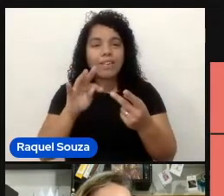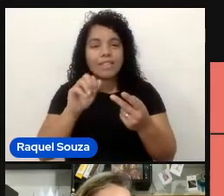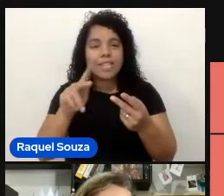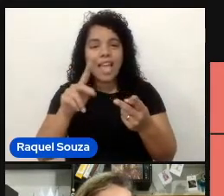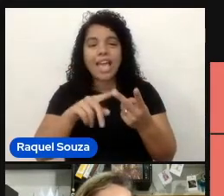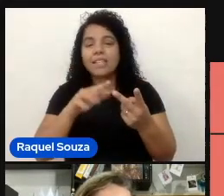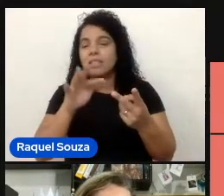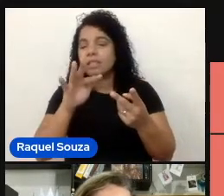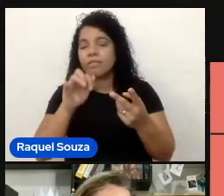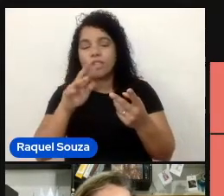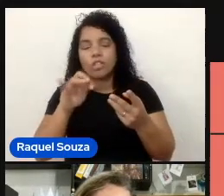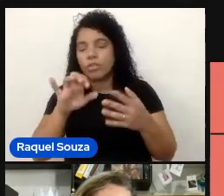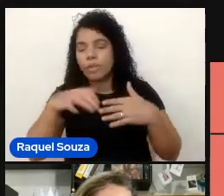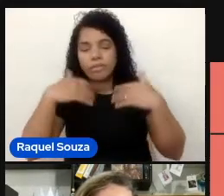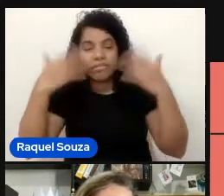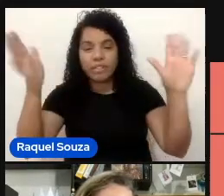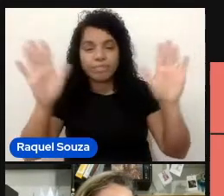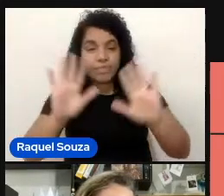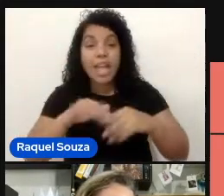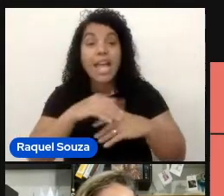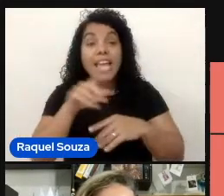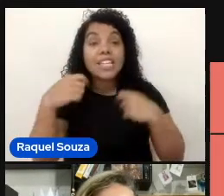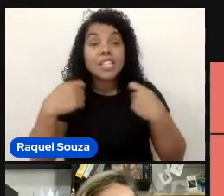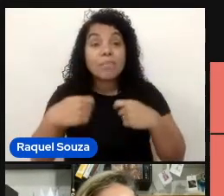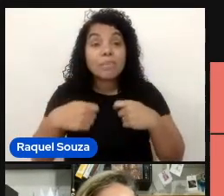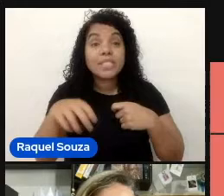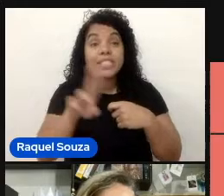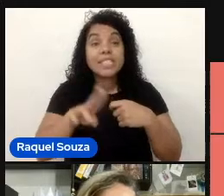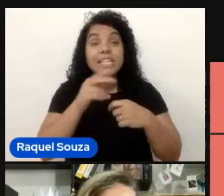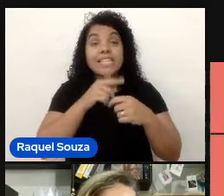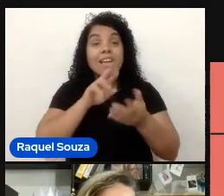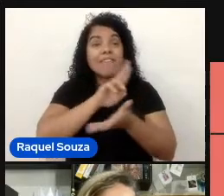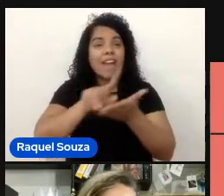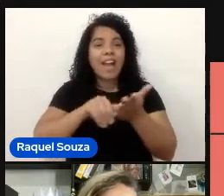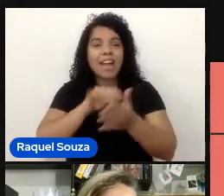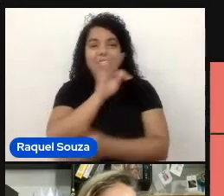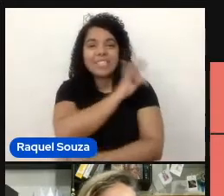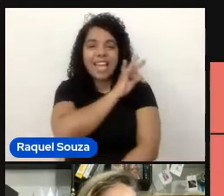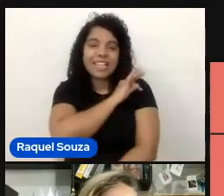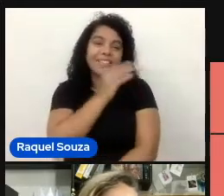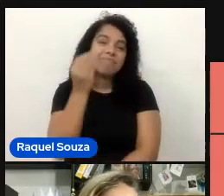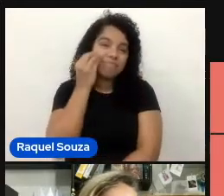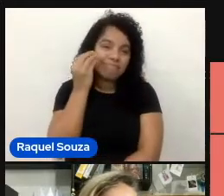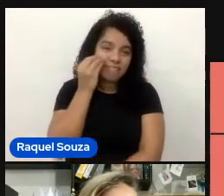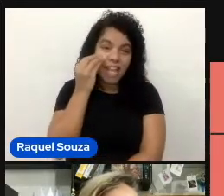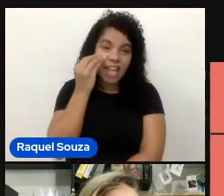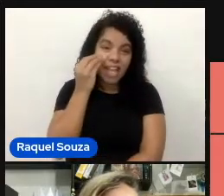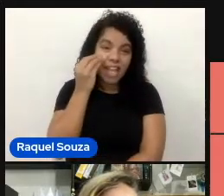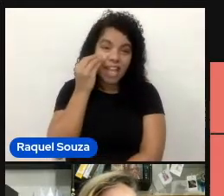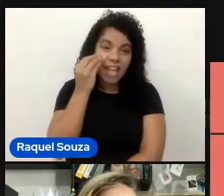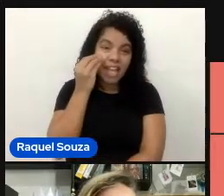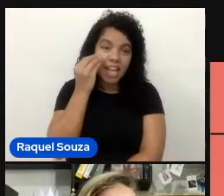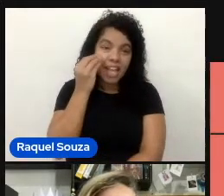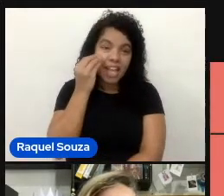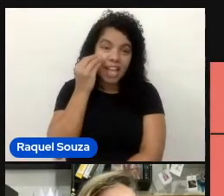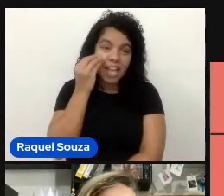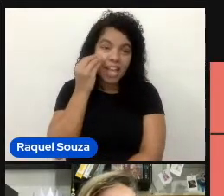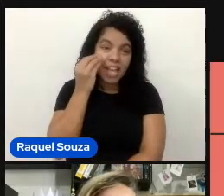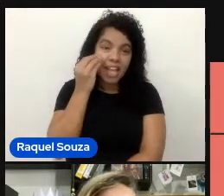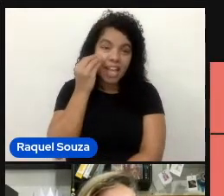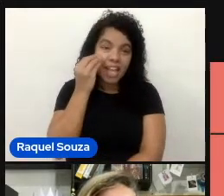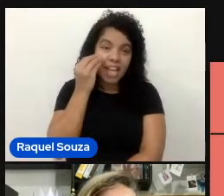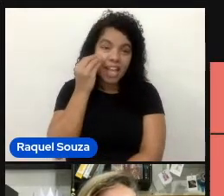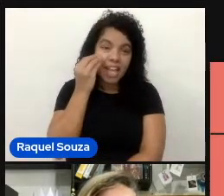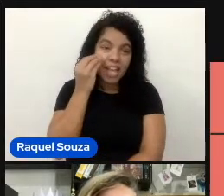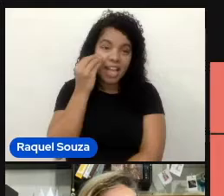enfim, e a gente precisa aplicar várias técnicas de teste, por isso que a área de qualidade, ela é